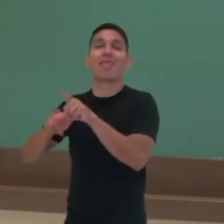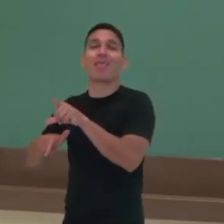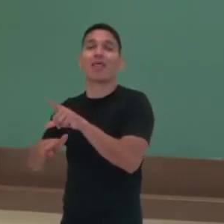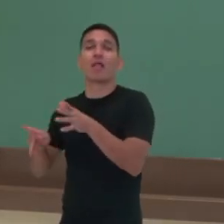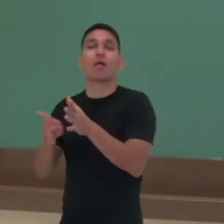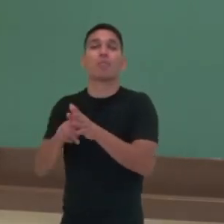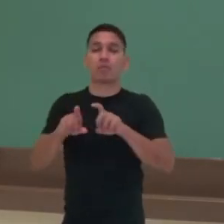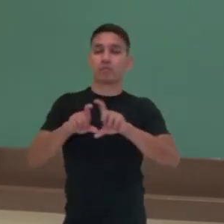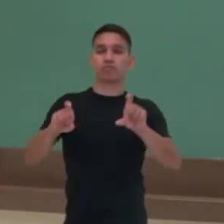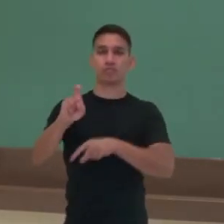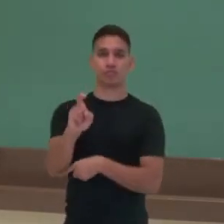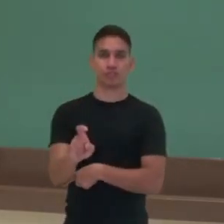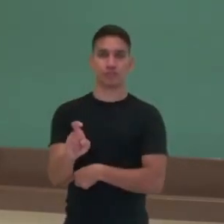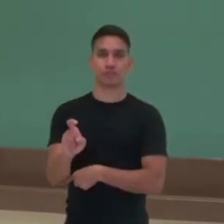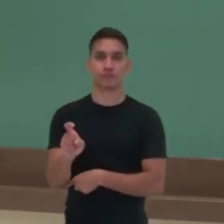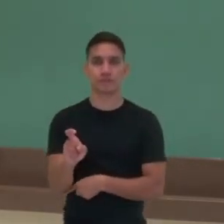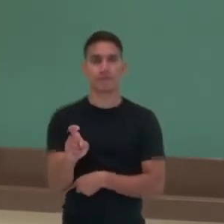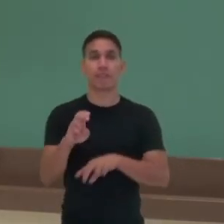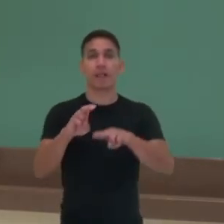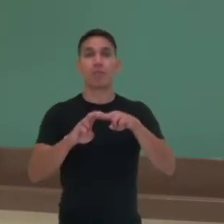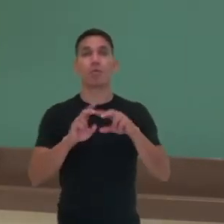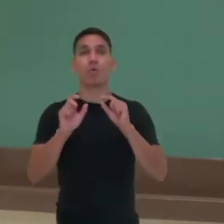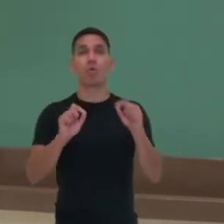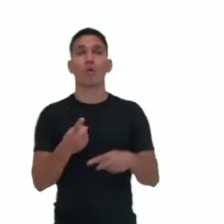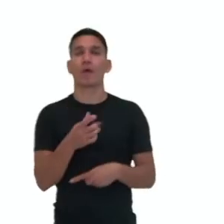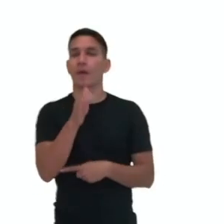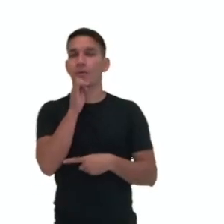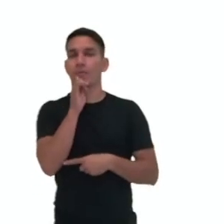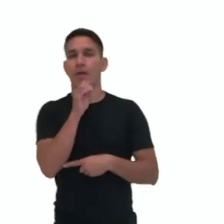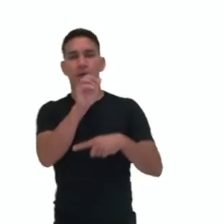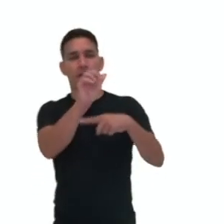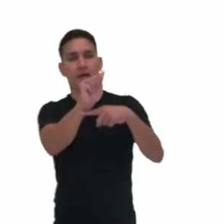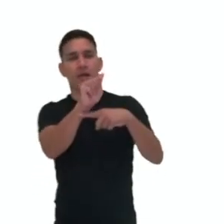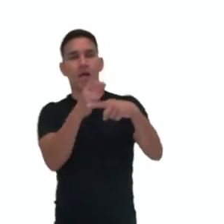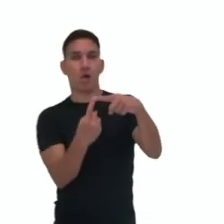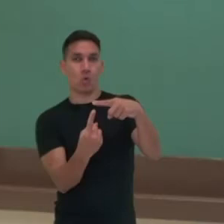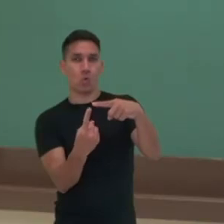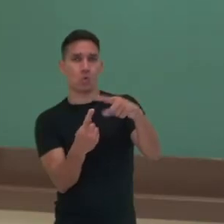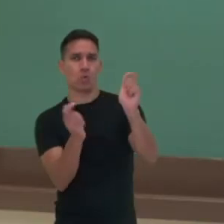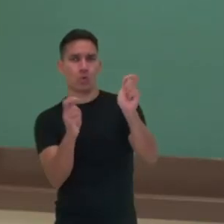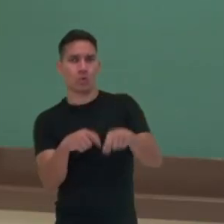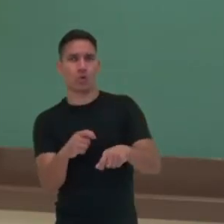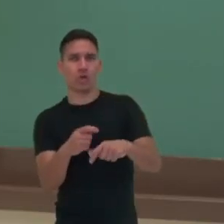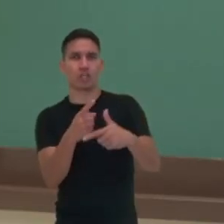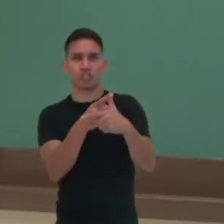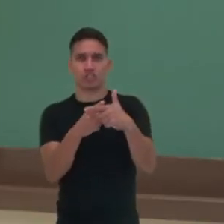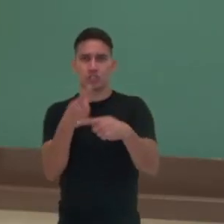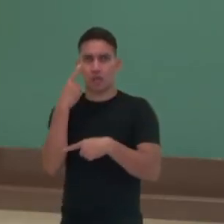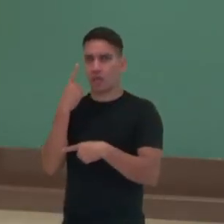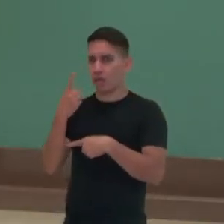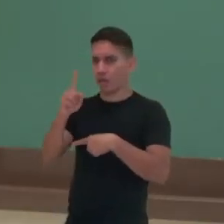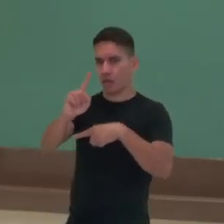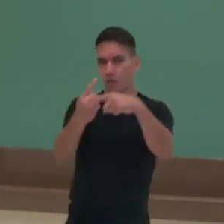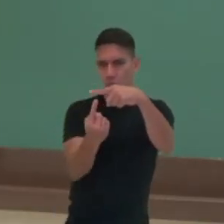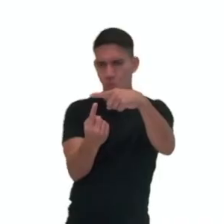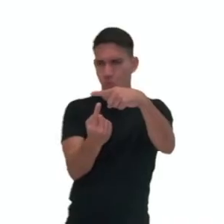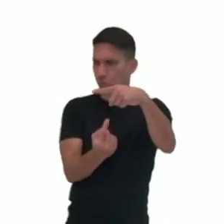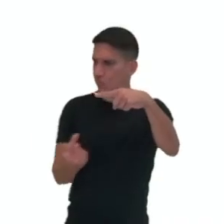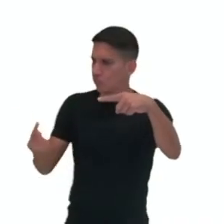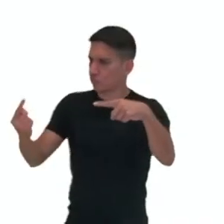em função de x. Então, esse 1, por exemplo, ele está dividindo, olha lá, ele passou para o outro